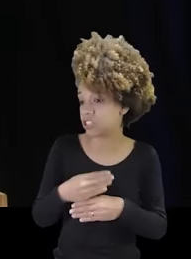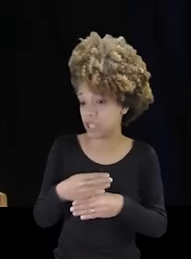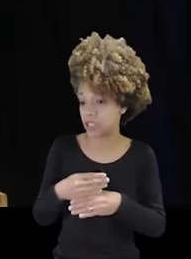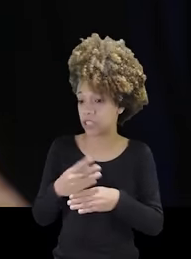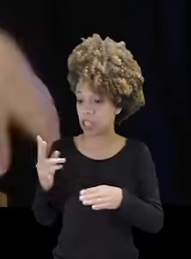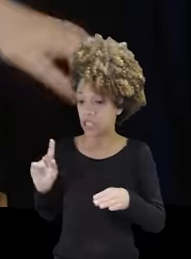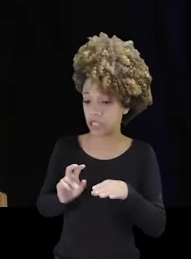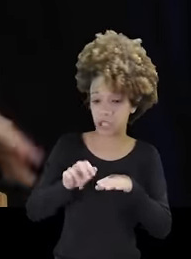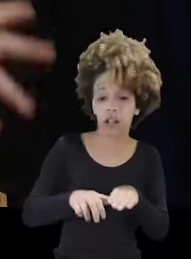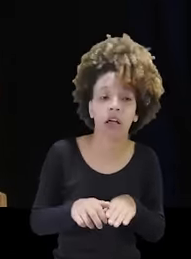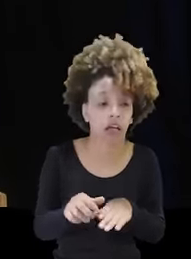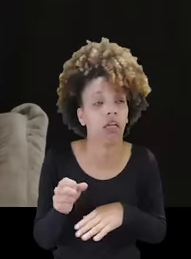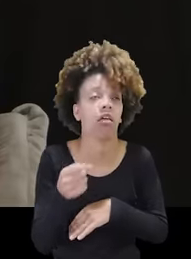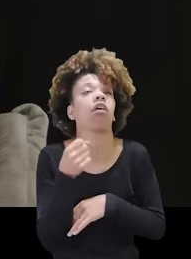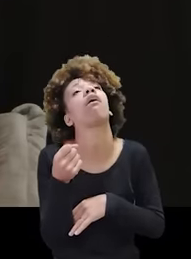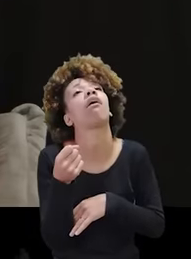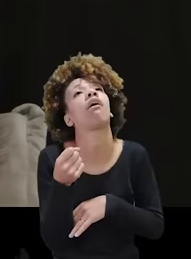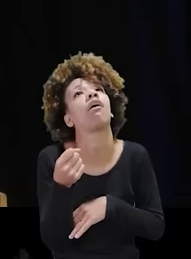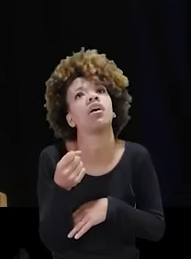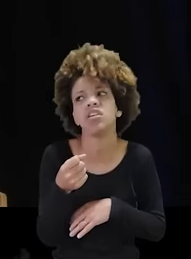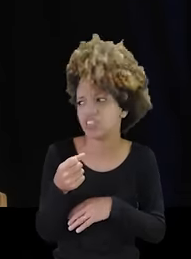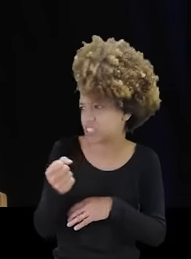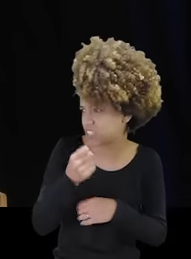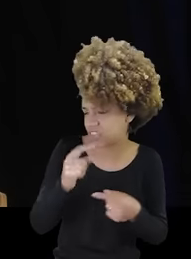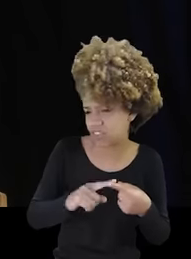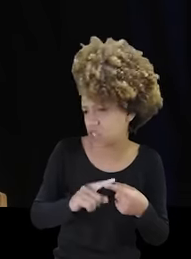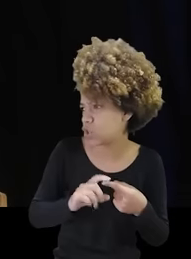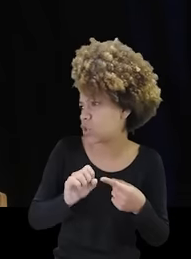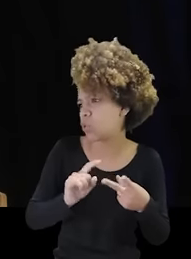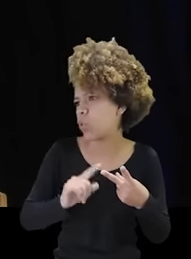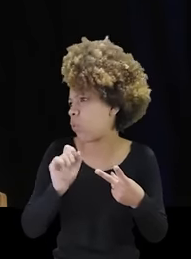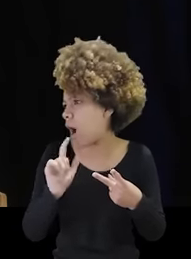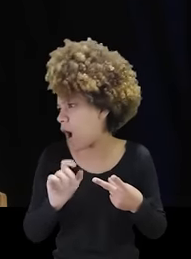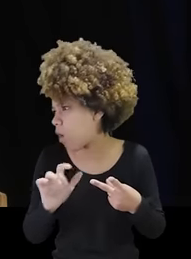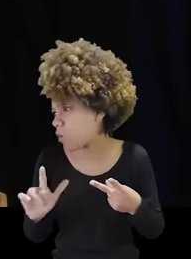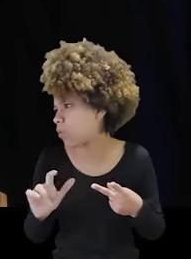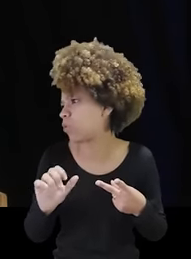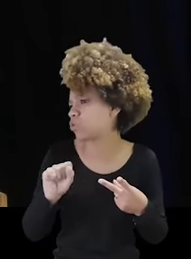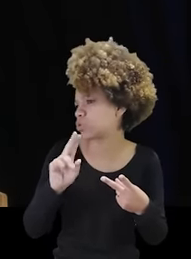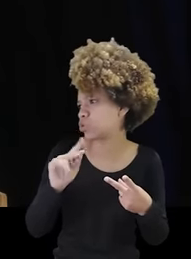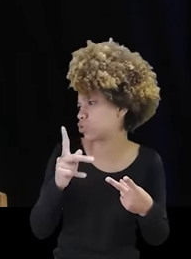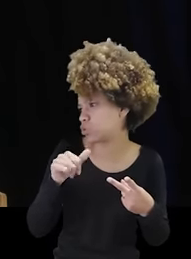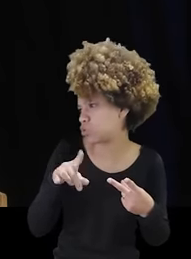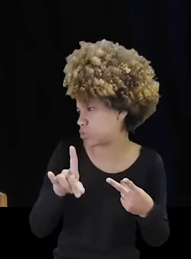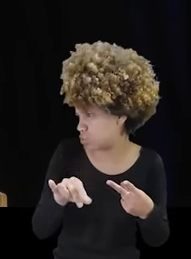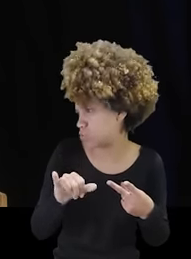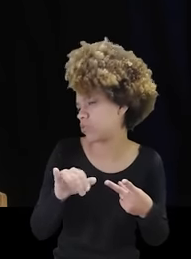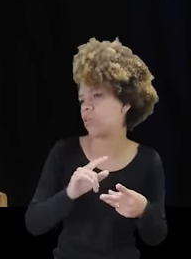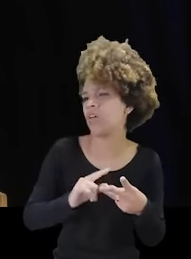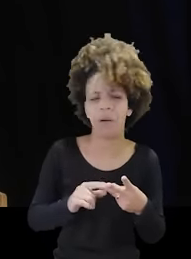assim a pessoa tá assim de cerveja não de cerveja de sodiú que é o álcool né que a bebida alcoólica